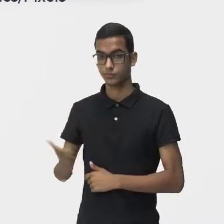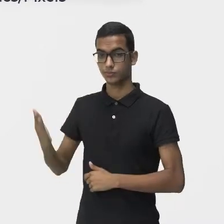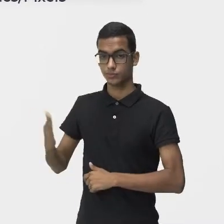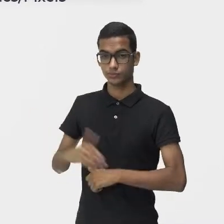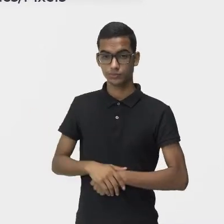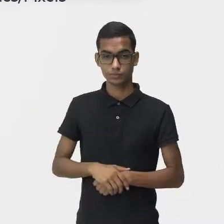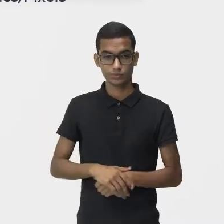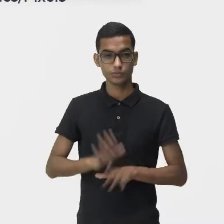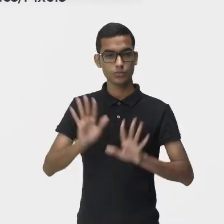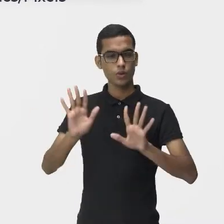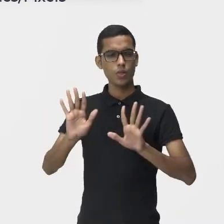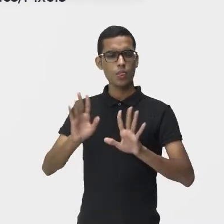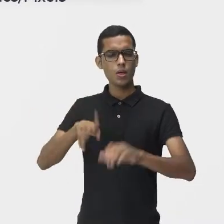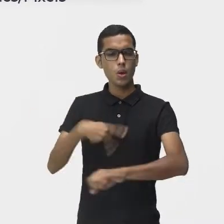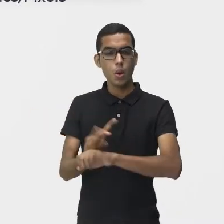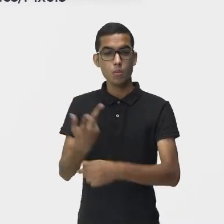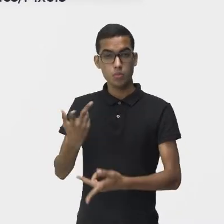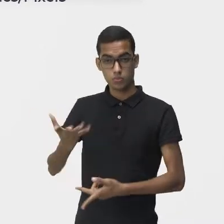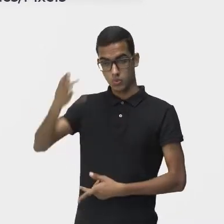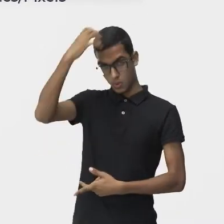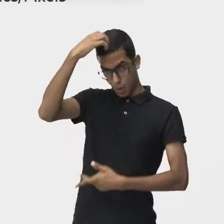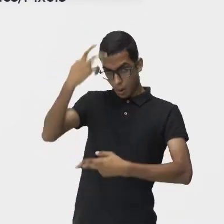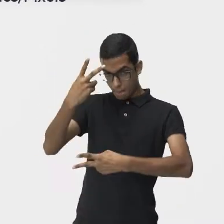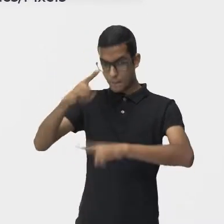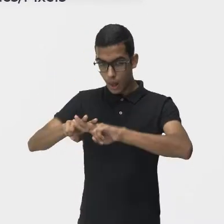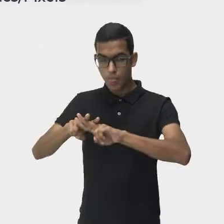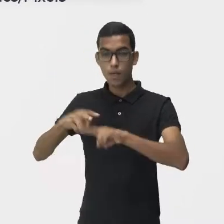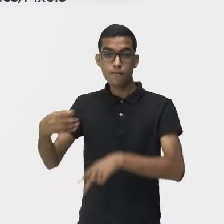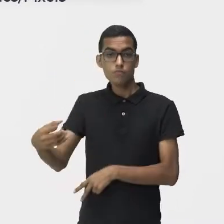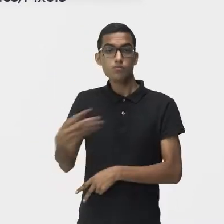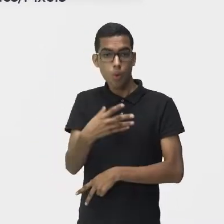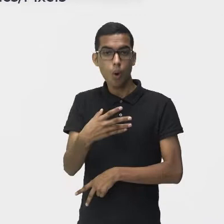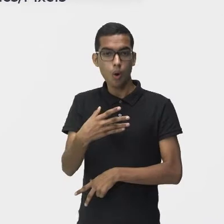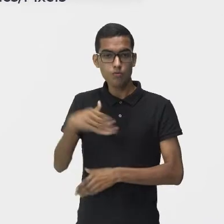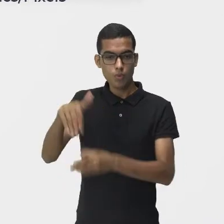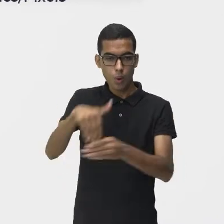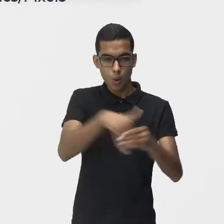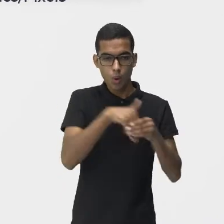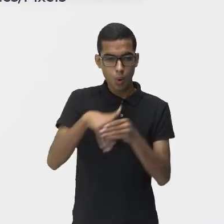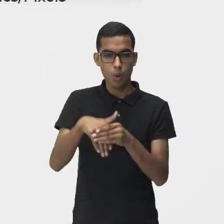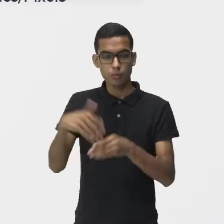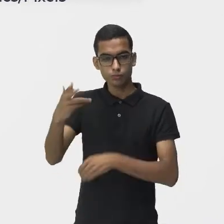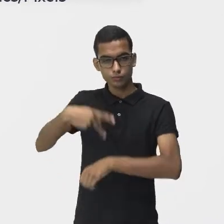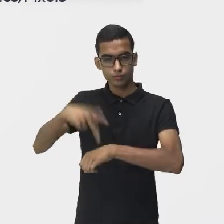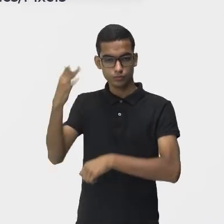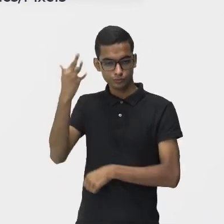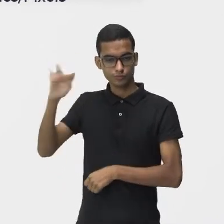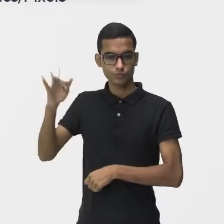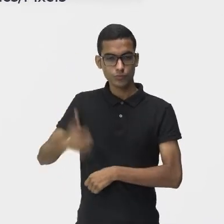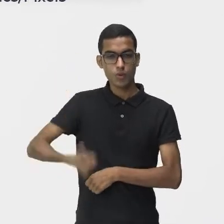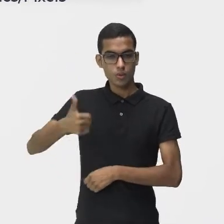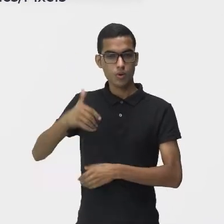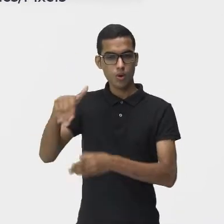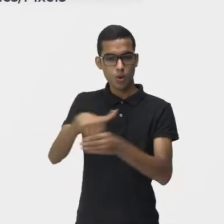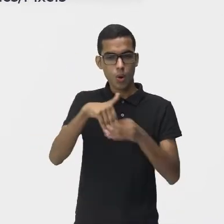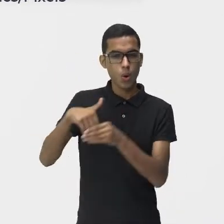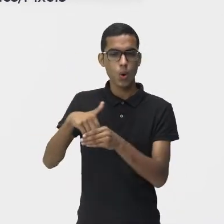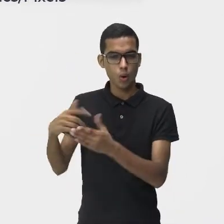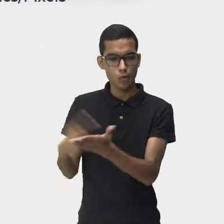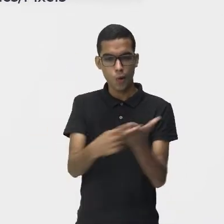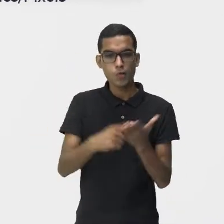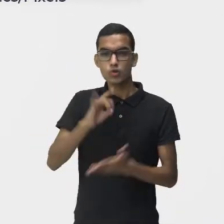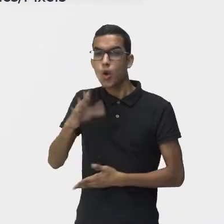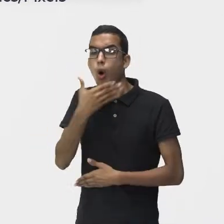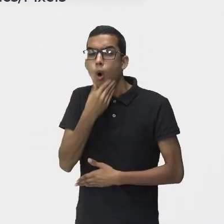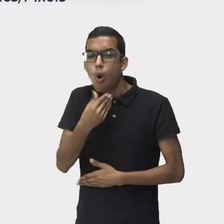Imediatamente após a prisão do rei, foram convocadas novas eleições na França, pela primeira vez com base no voto universal masculino,